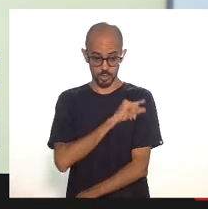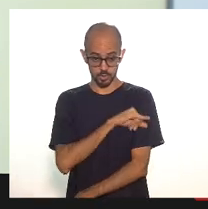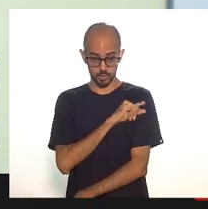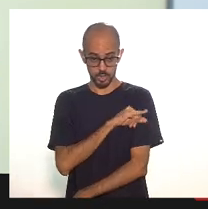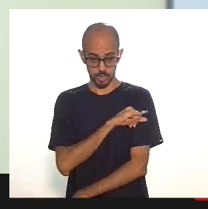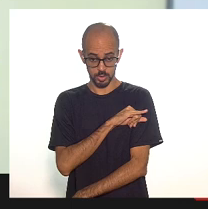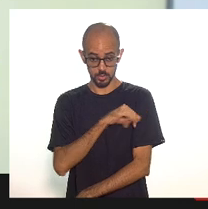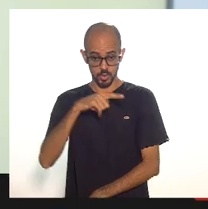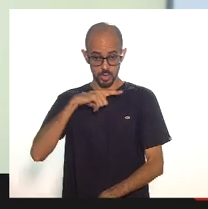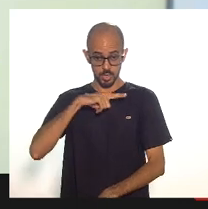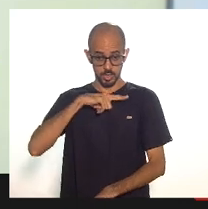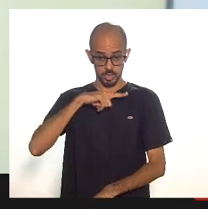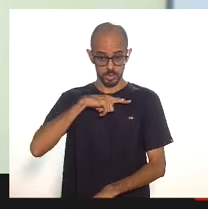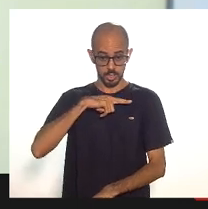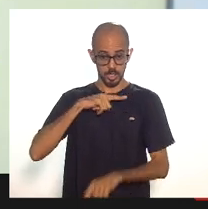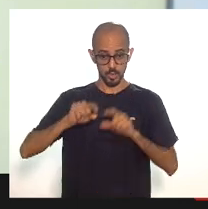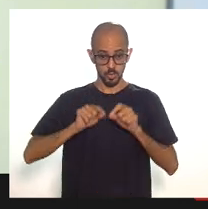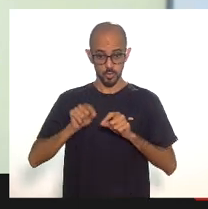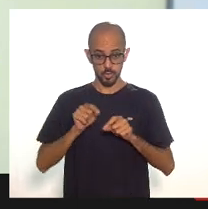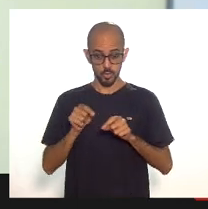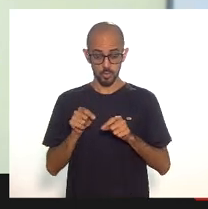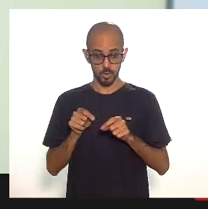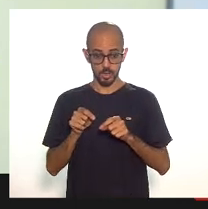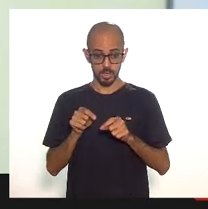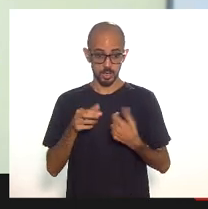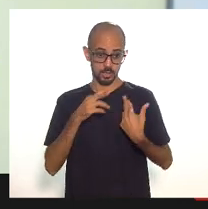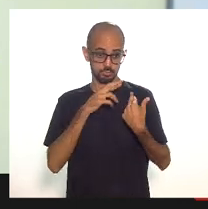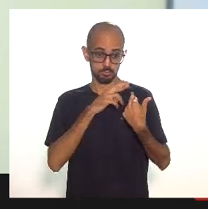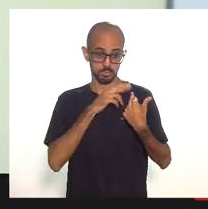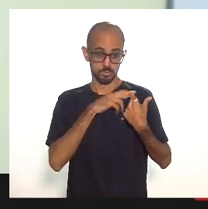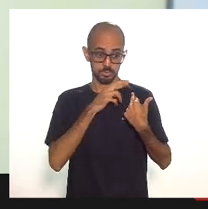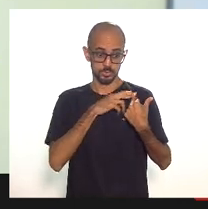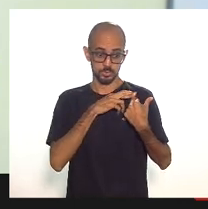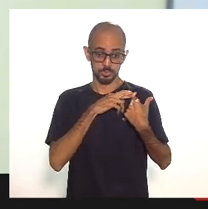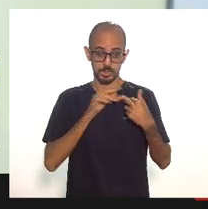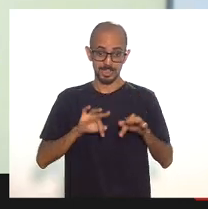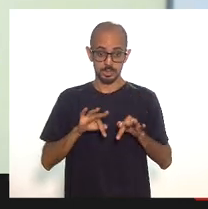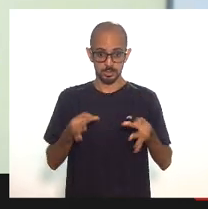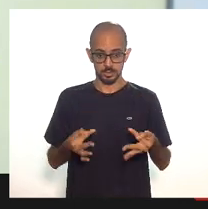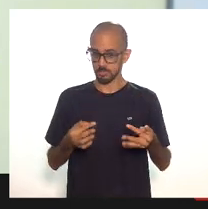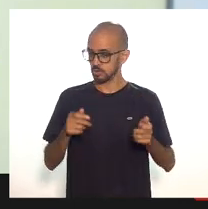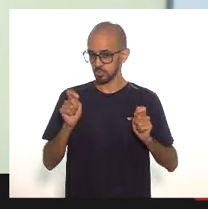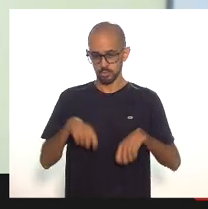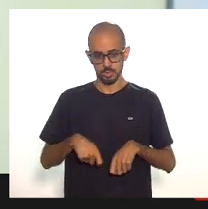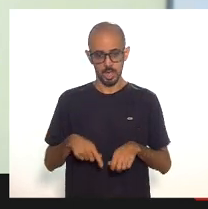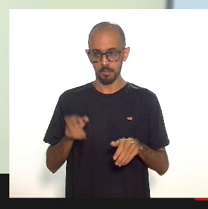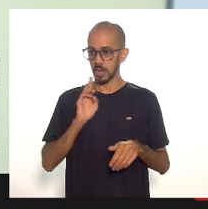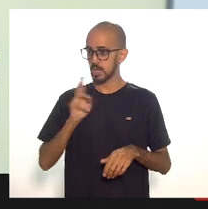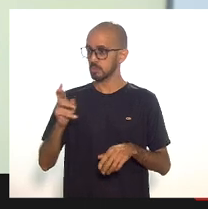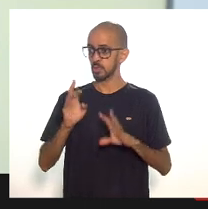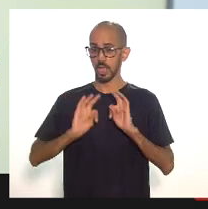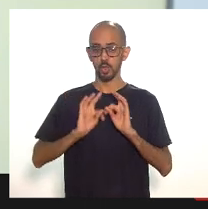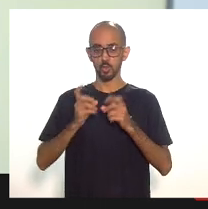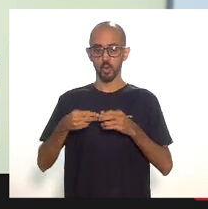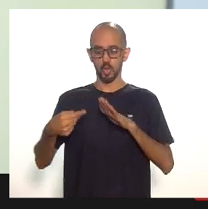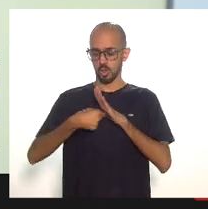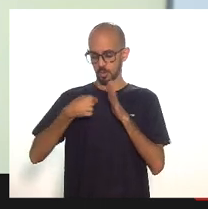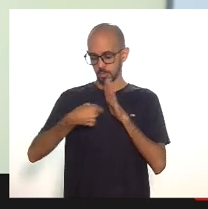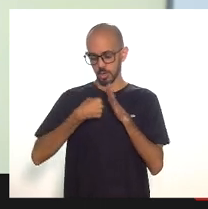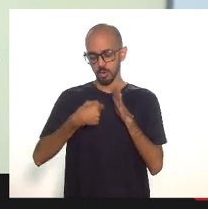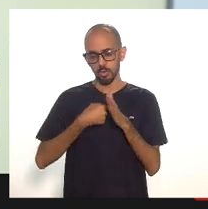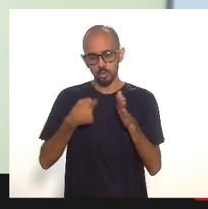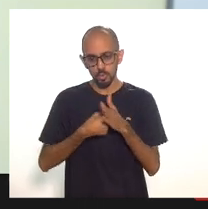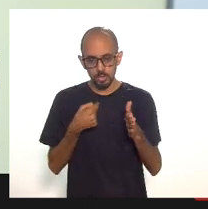ela tem o tamanho da sua cadeira. Então, eu não consigo responder por todas as perguntas, particularmente aquelas que